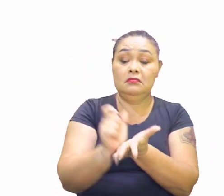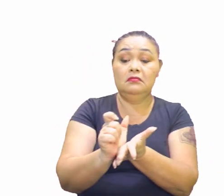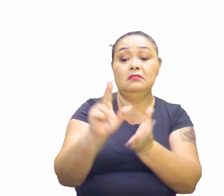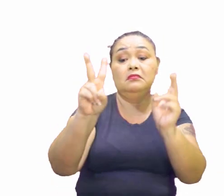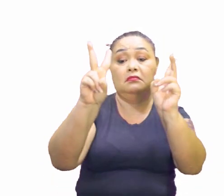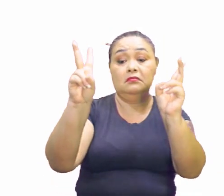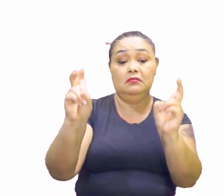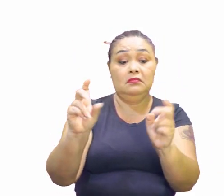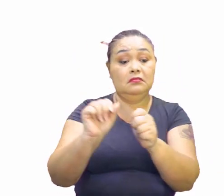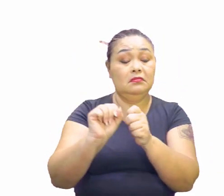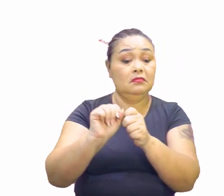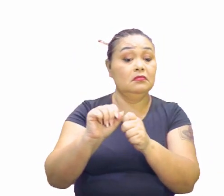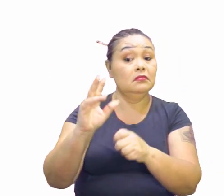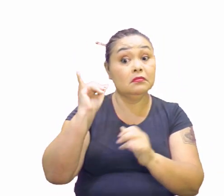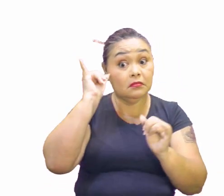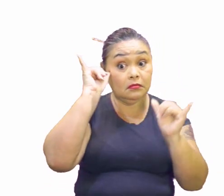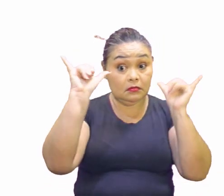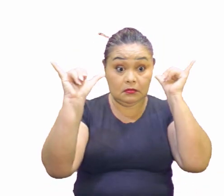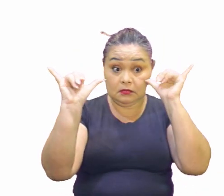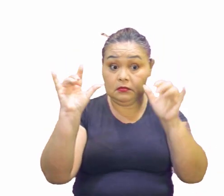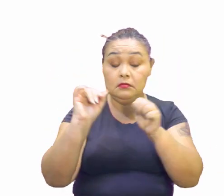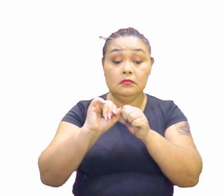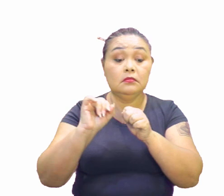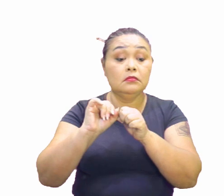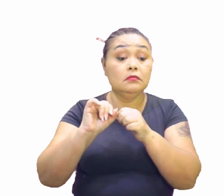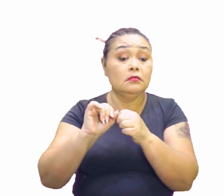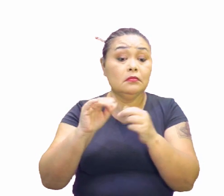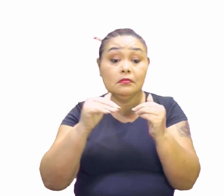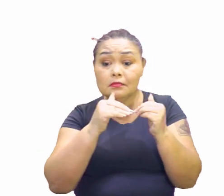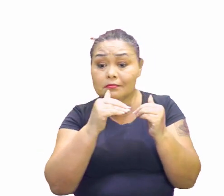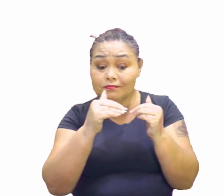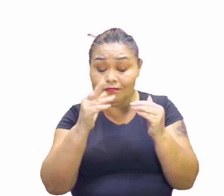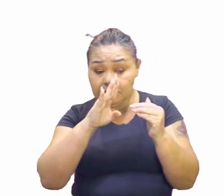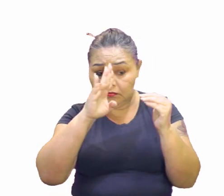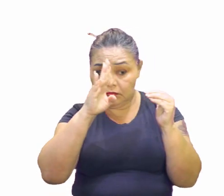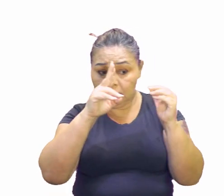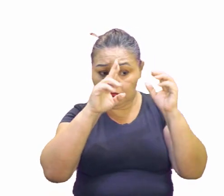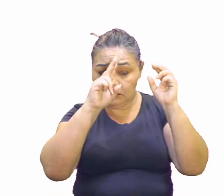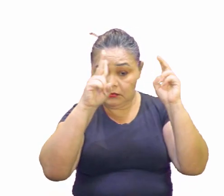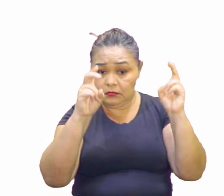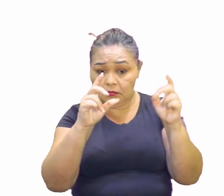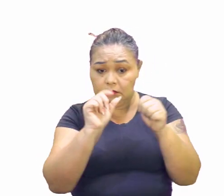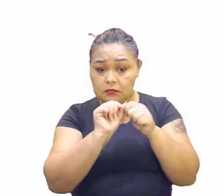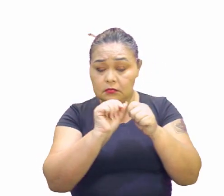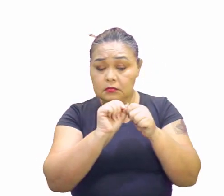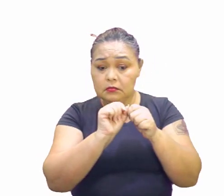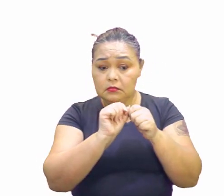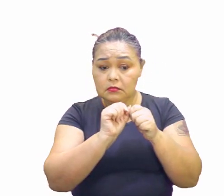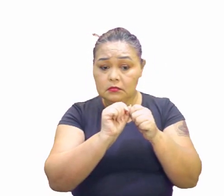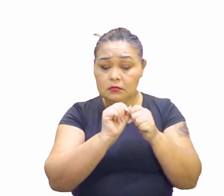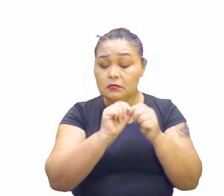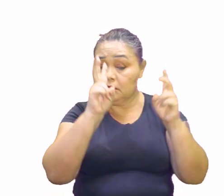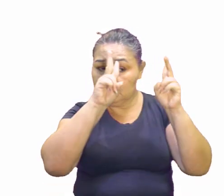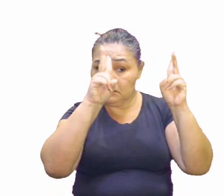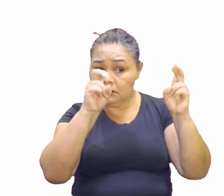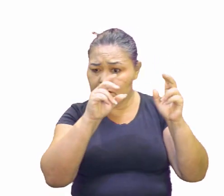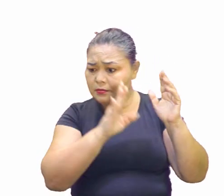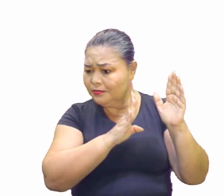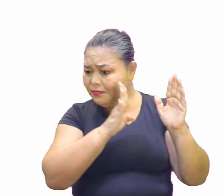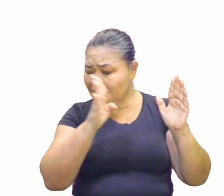do título, isso tem que ser evitado. Desviar do assunto, né? A fuga do